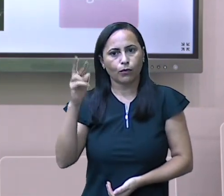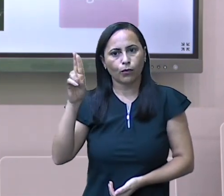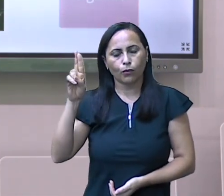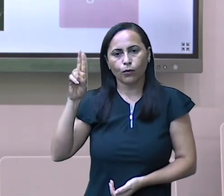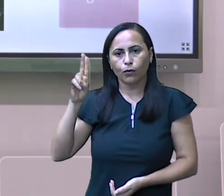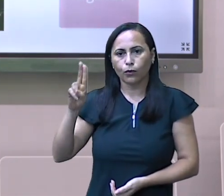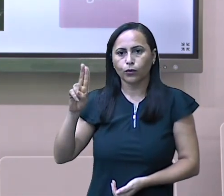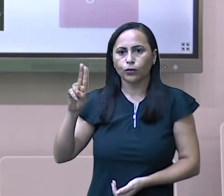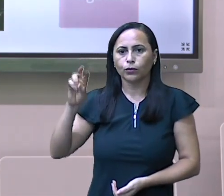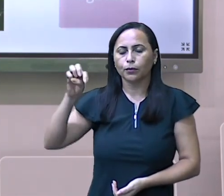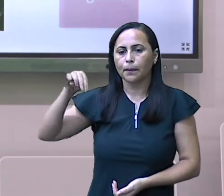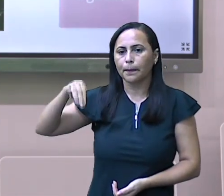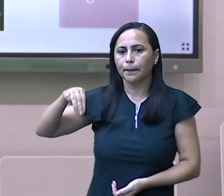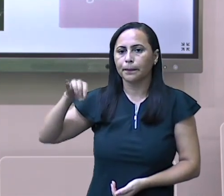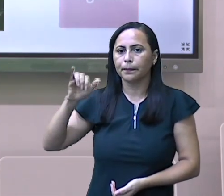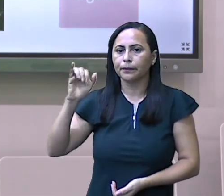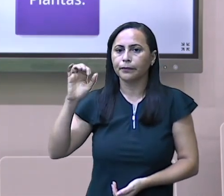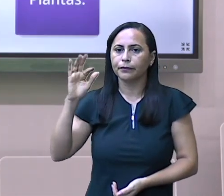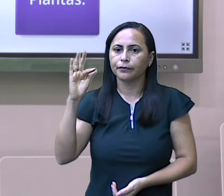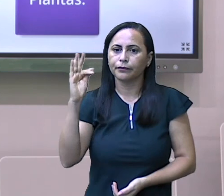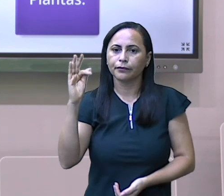umífero.